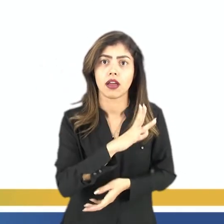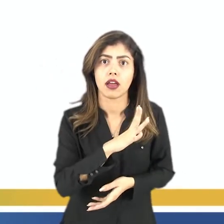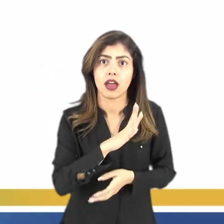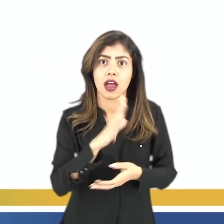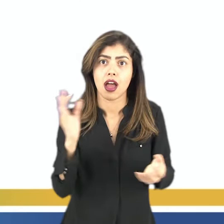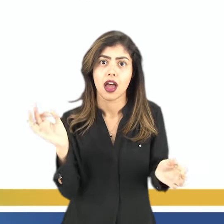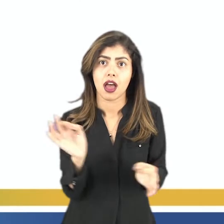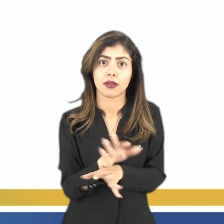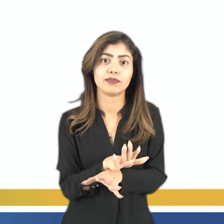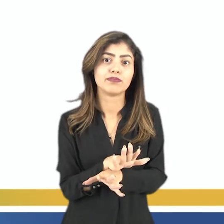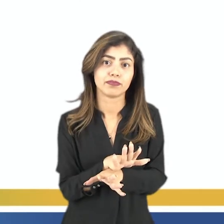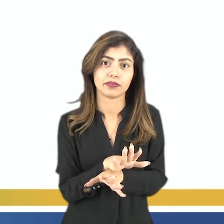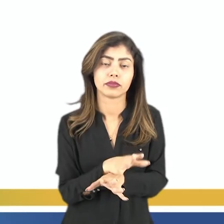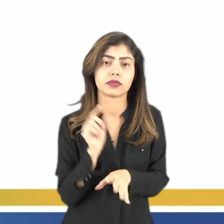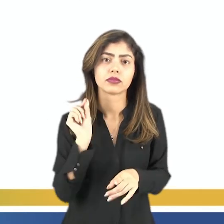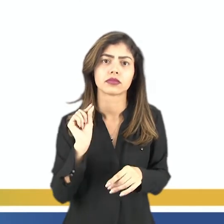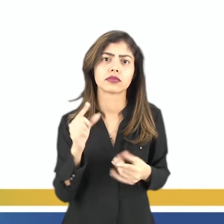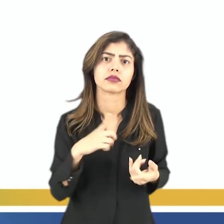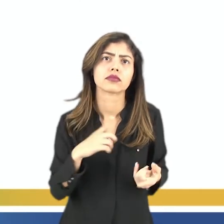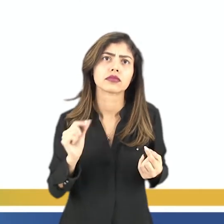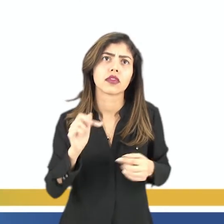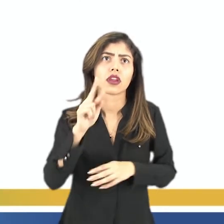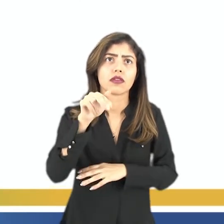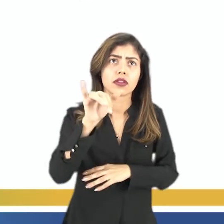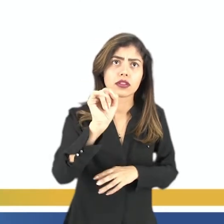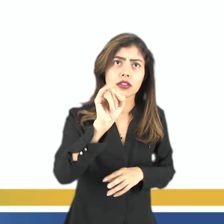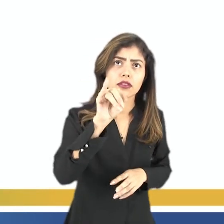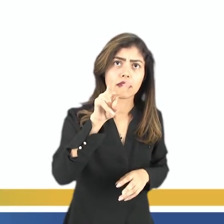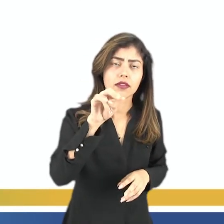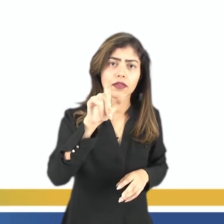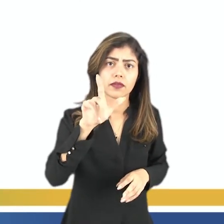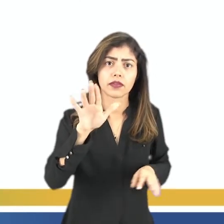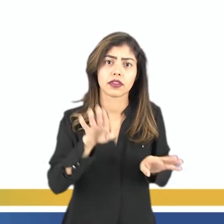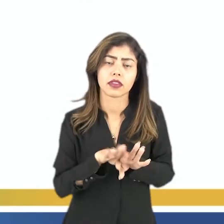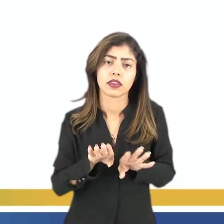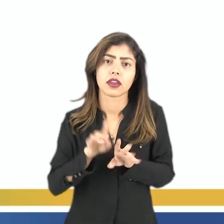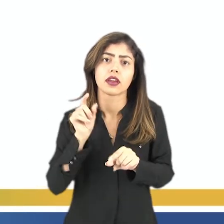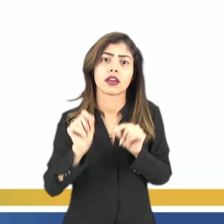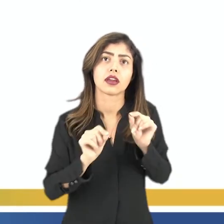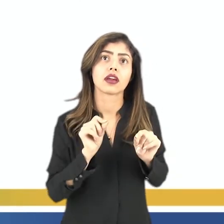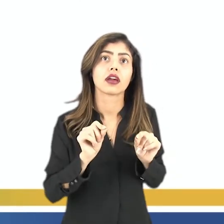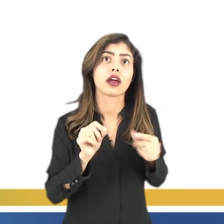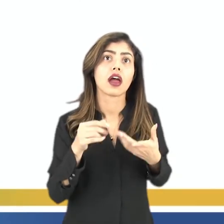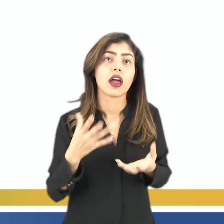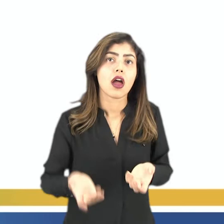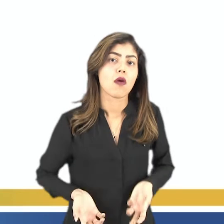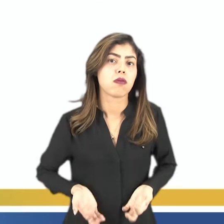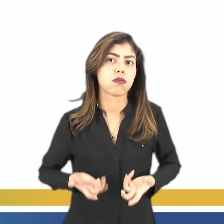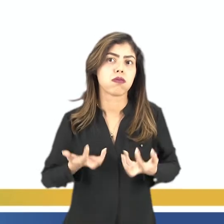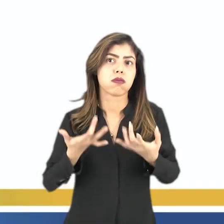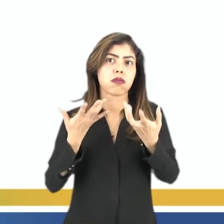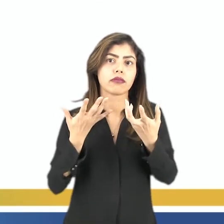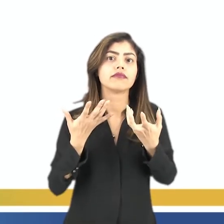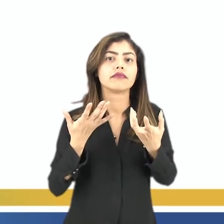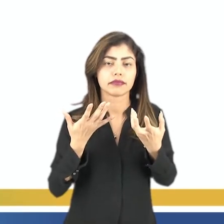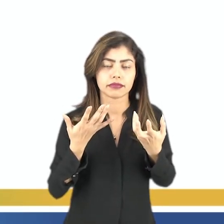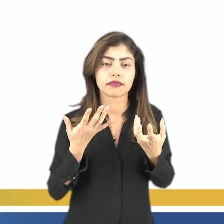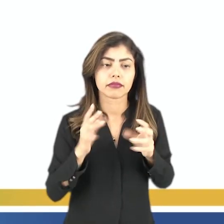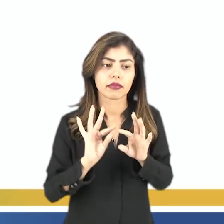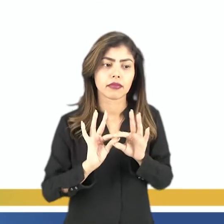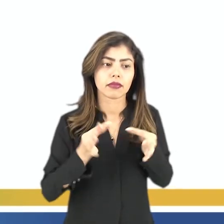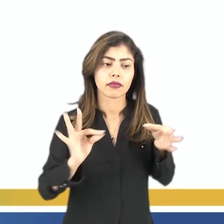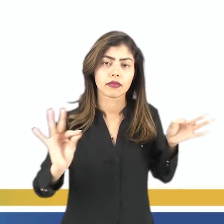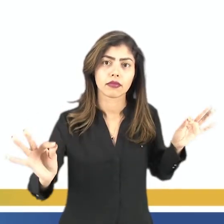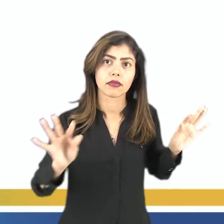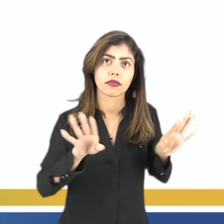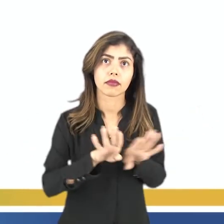componente derrita. Então, o que acontece no fusível é que ele vai estar trabalhando justamente com esse aquecimento. Se a gente tem uma corrente